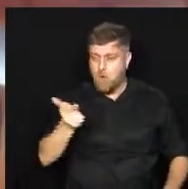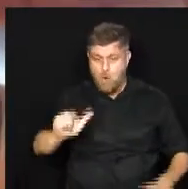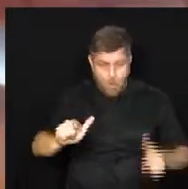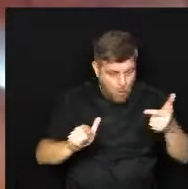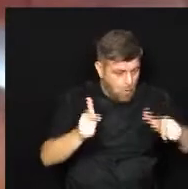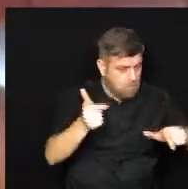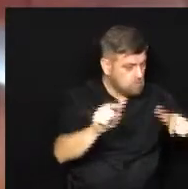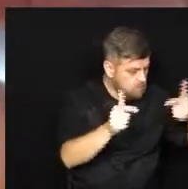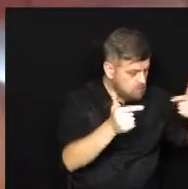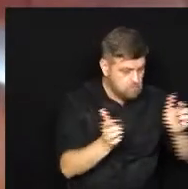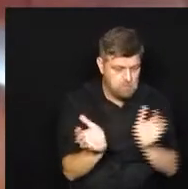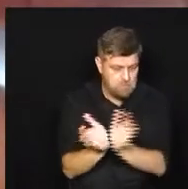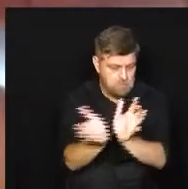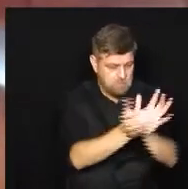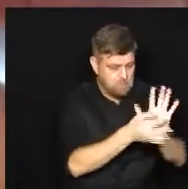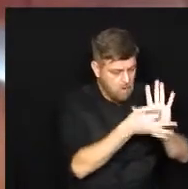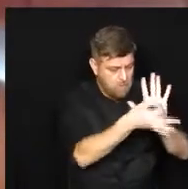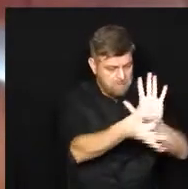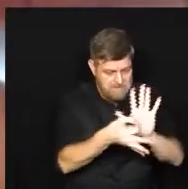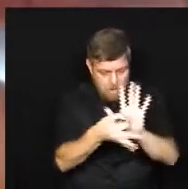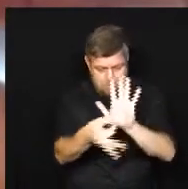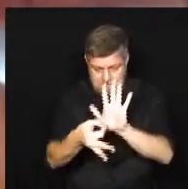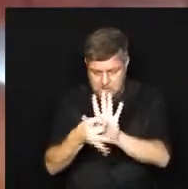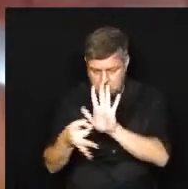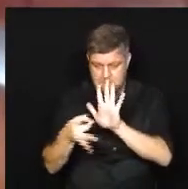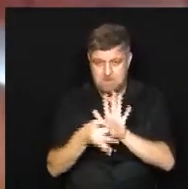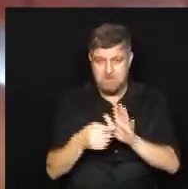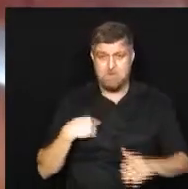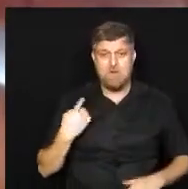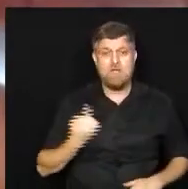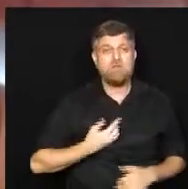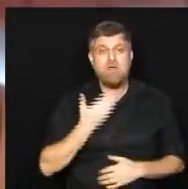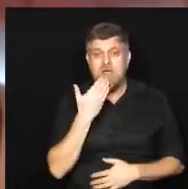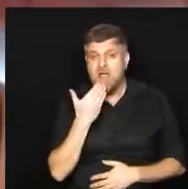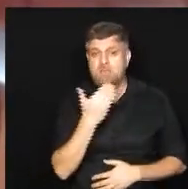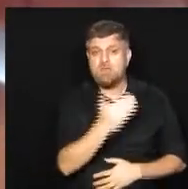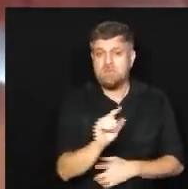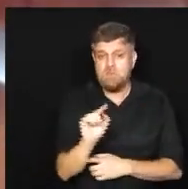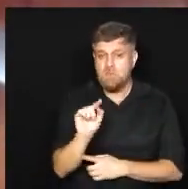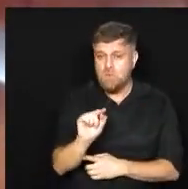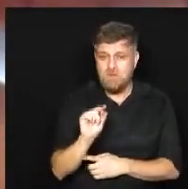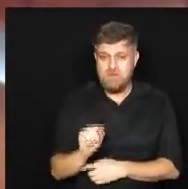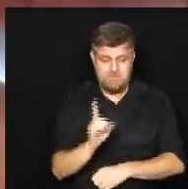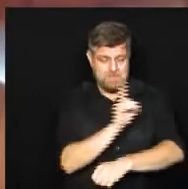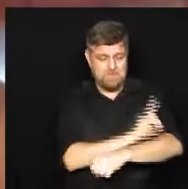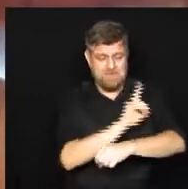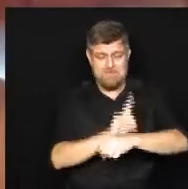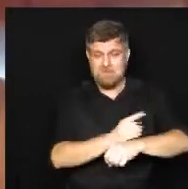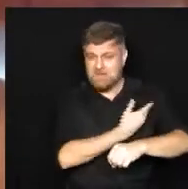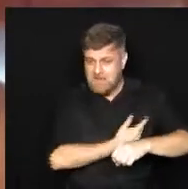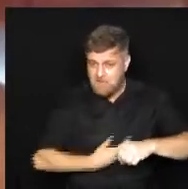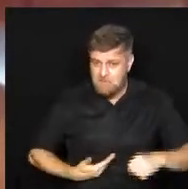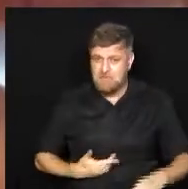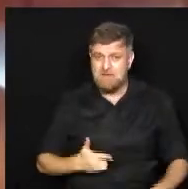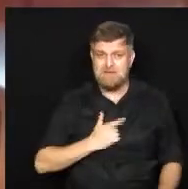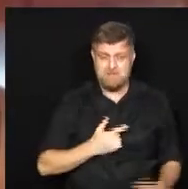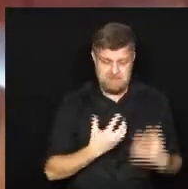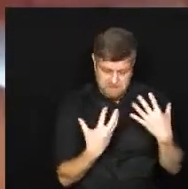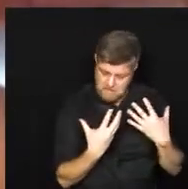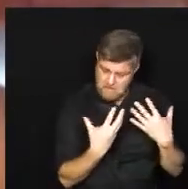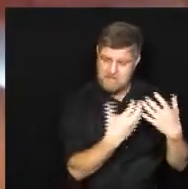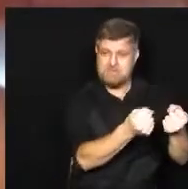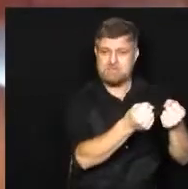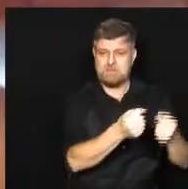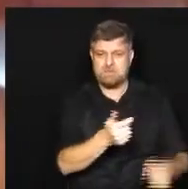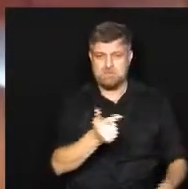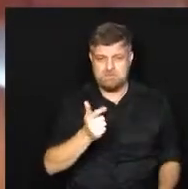se manifestaram nessa reunião, e nós fizemos a solicitação para a Defensoria Pública, que atendeu o nosso